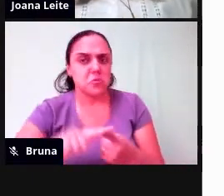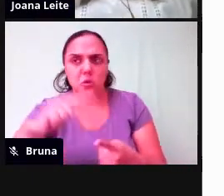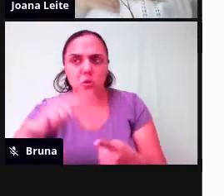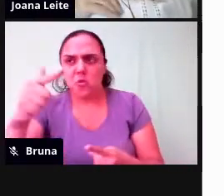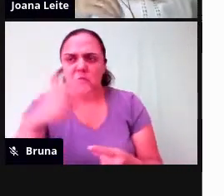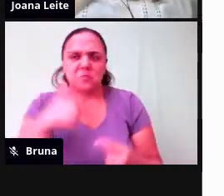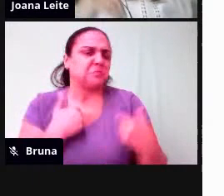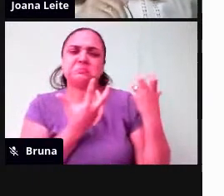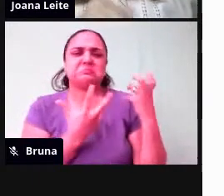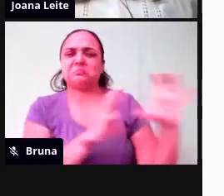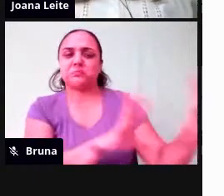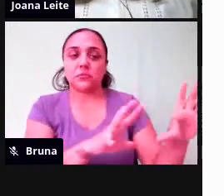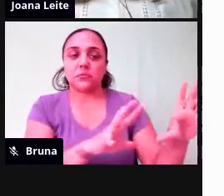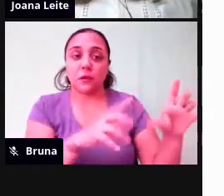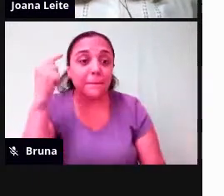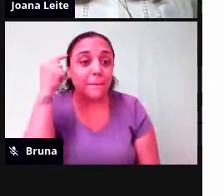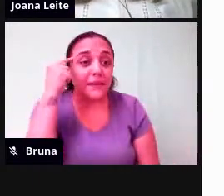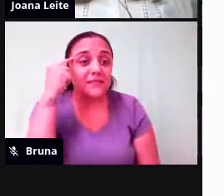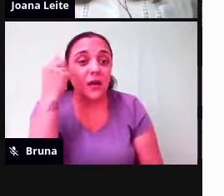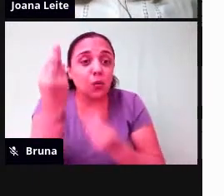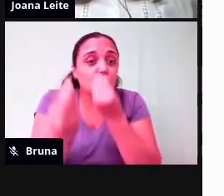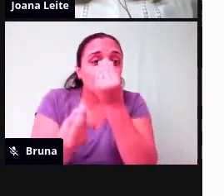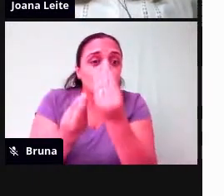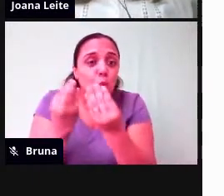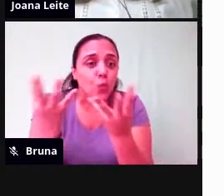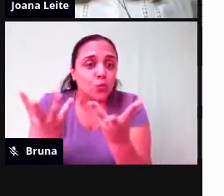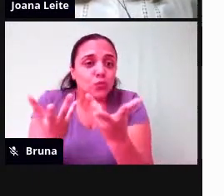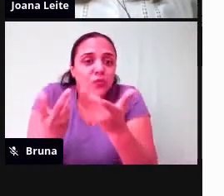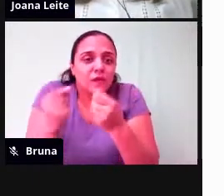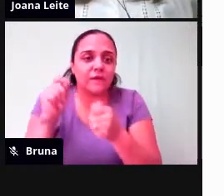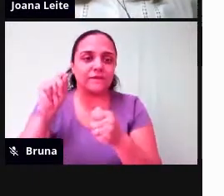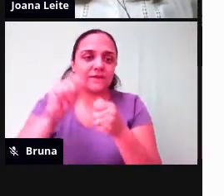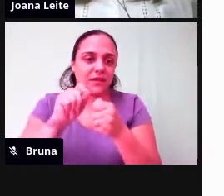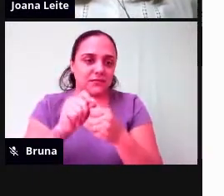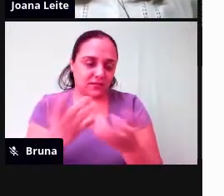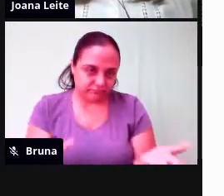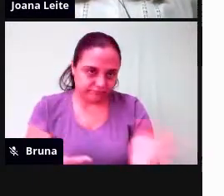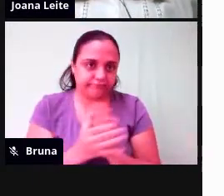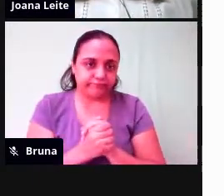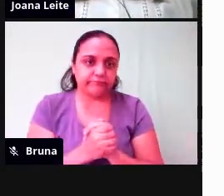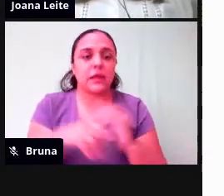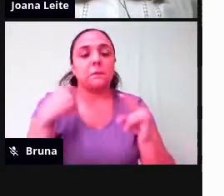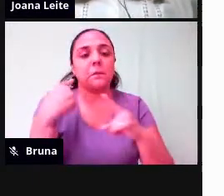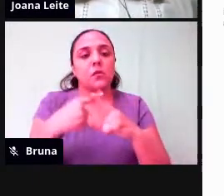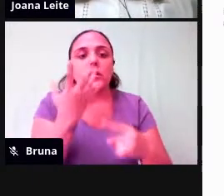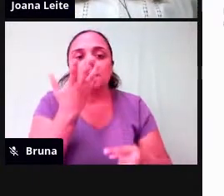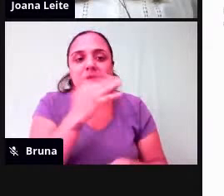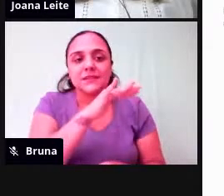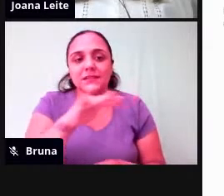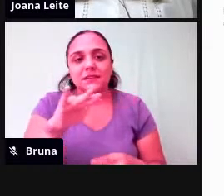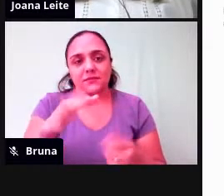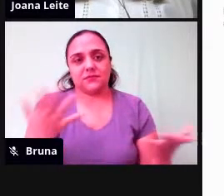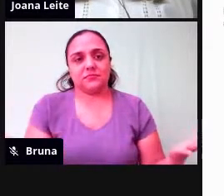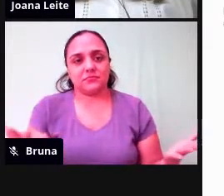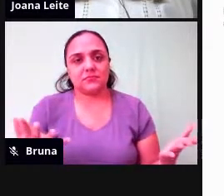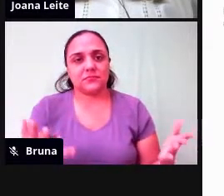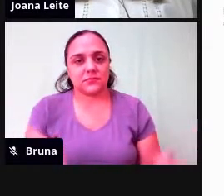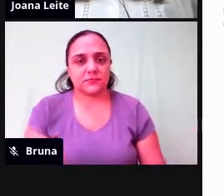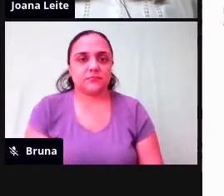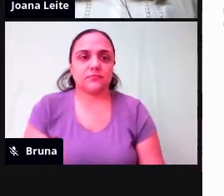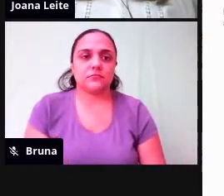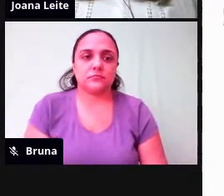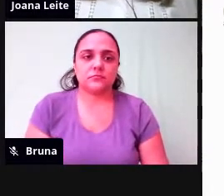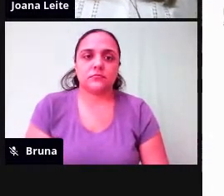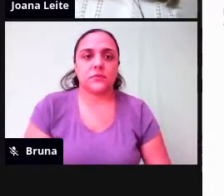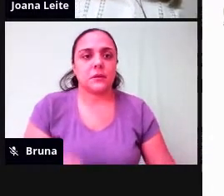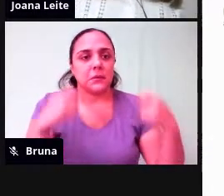gente precisa também pensar e tratar a seletividade alimentar, tá? Então, é muito presente no autismo e existe também justificativa para isso, né?